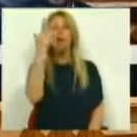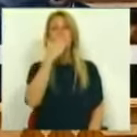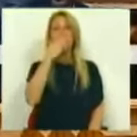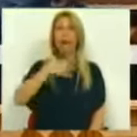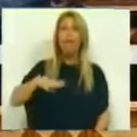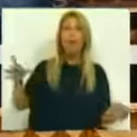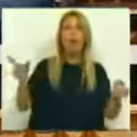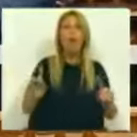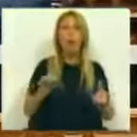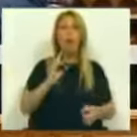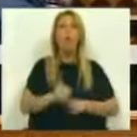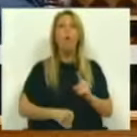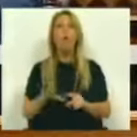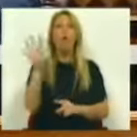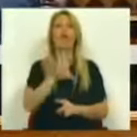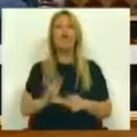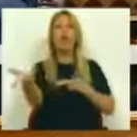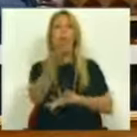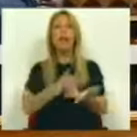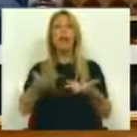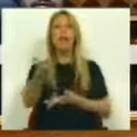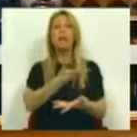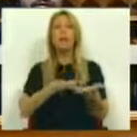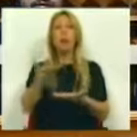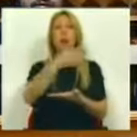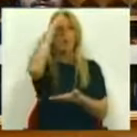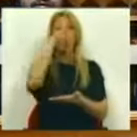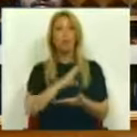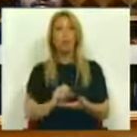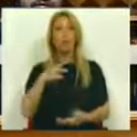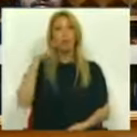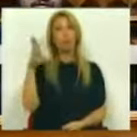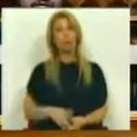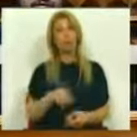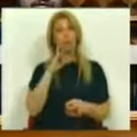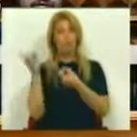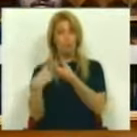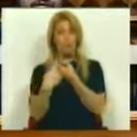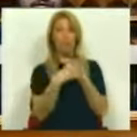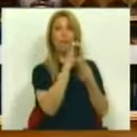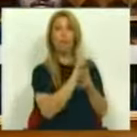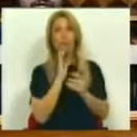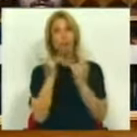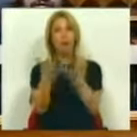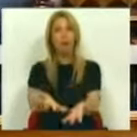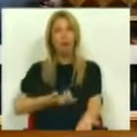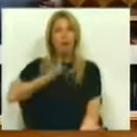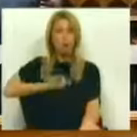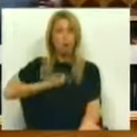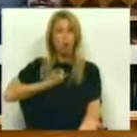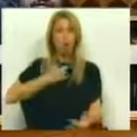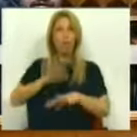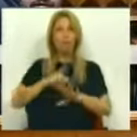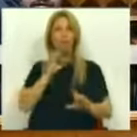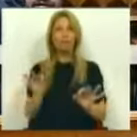não, naquela que é a forma de relacionamento do Estado português com os seus parceiros, que devemos assustá-los com a utilização da